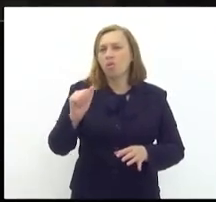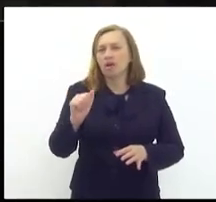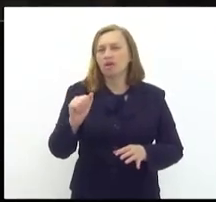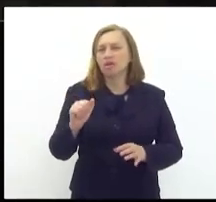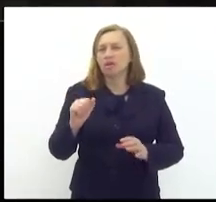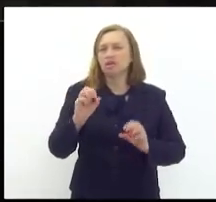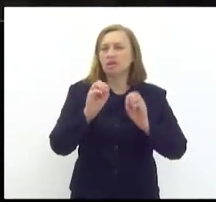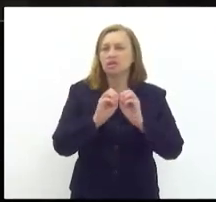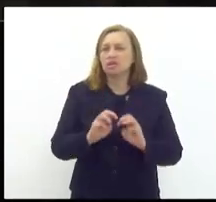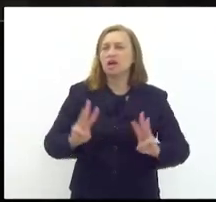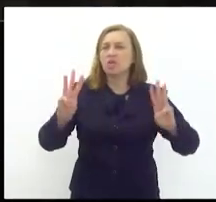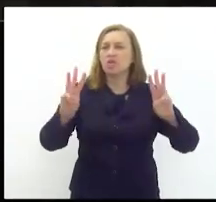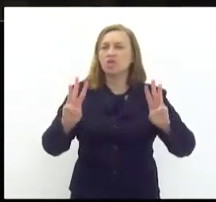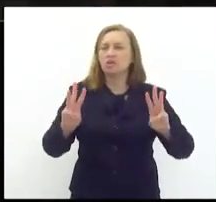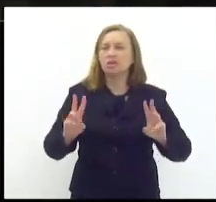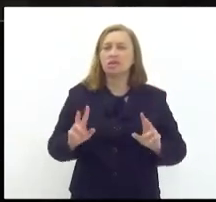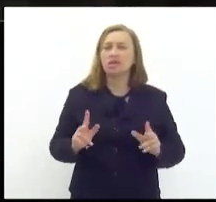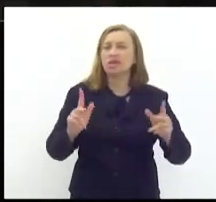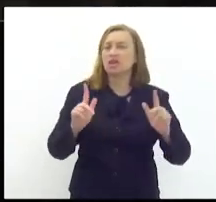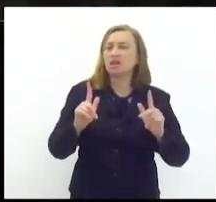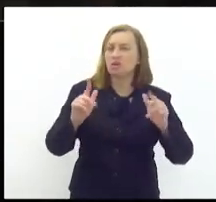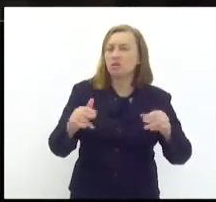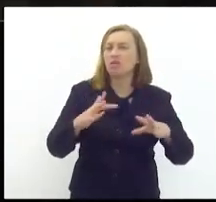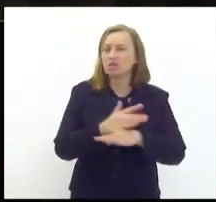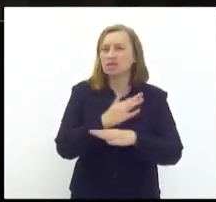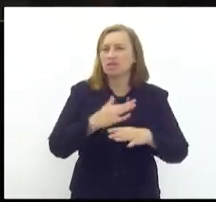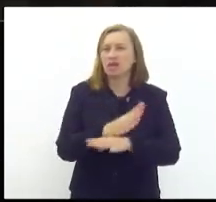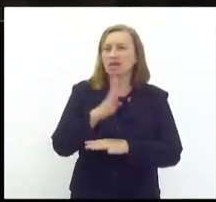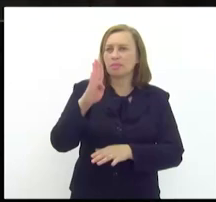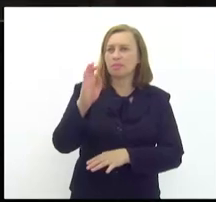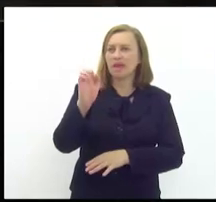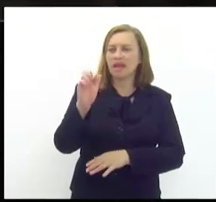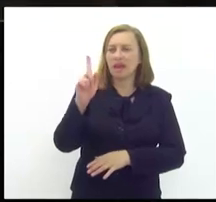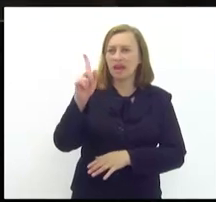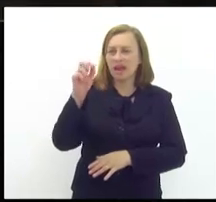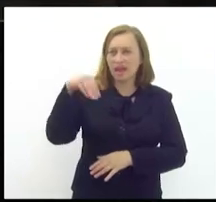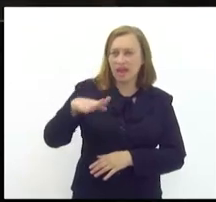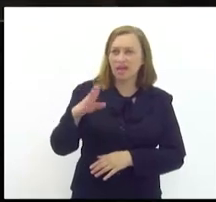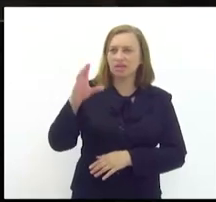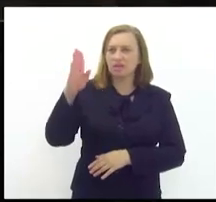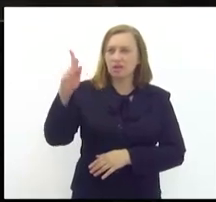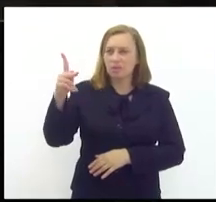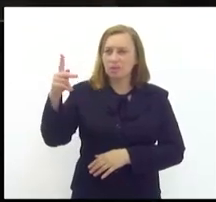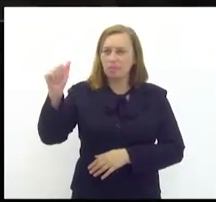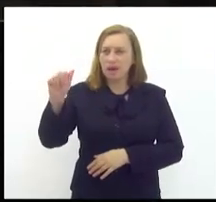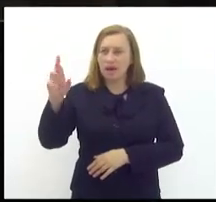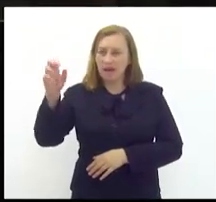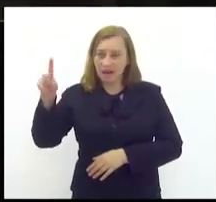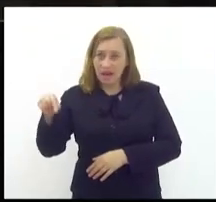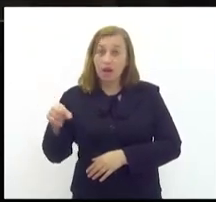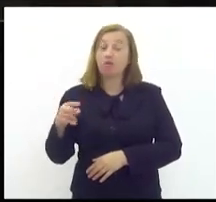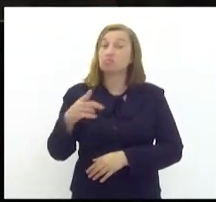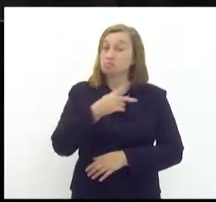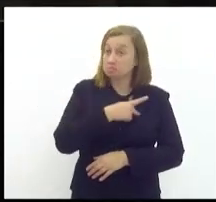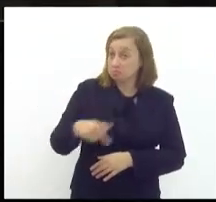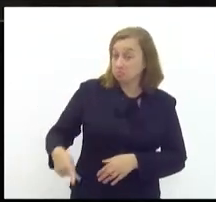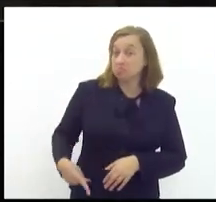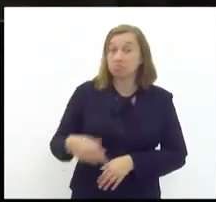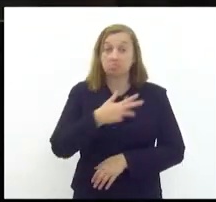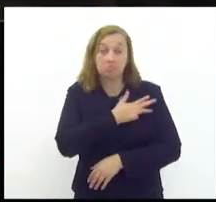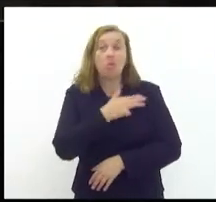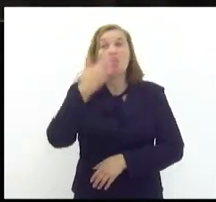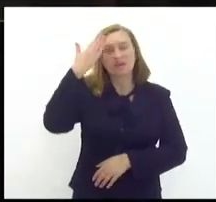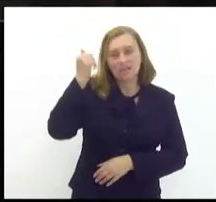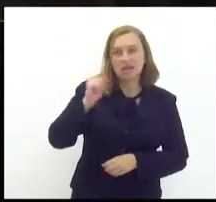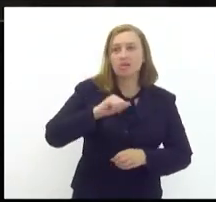acontecerá na mesma cidade de Belém do Pará em 2025 o presidente Lula sabe que o desenvolvimento